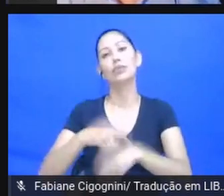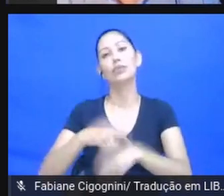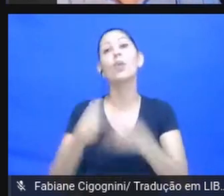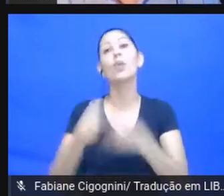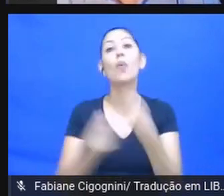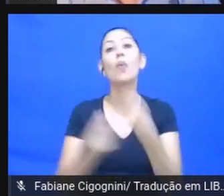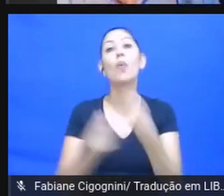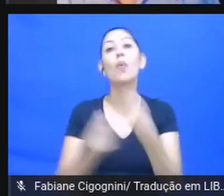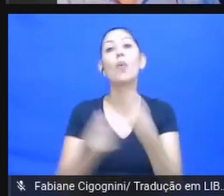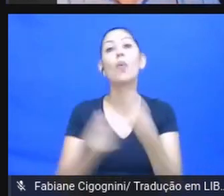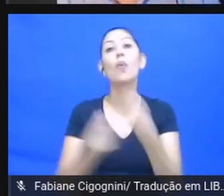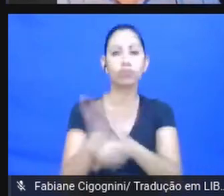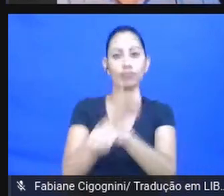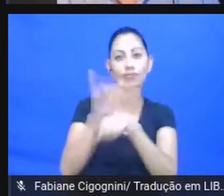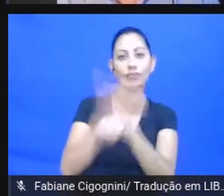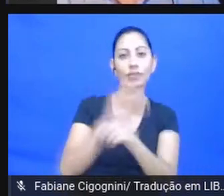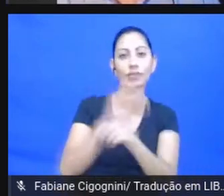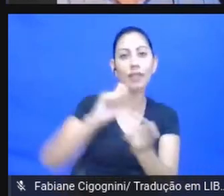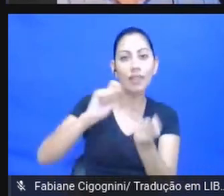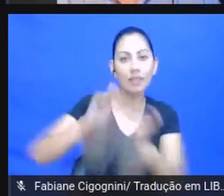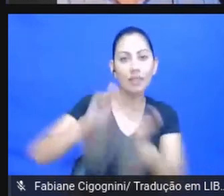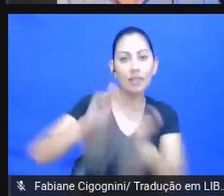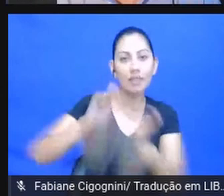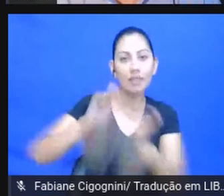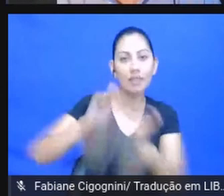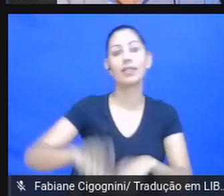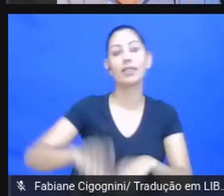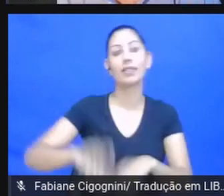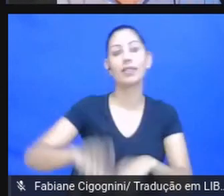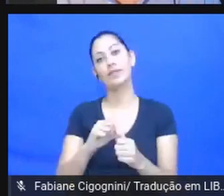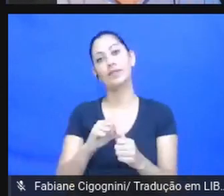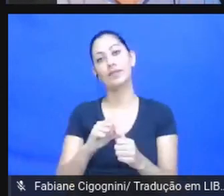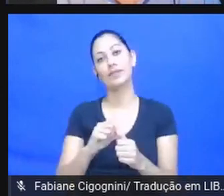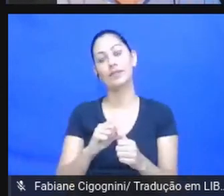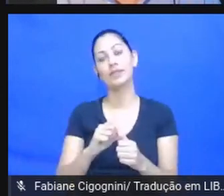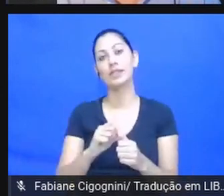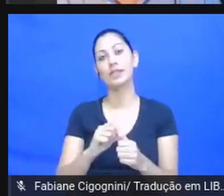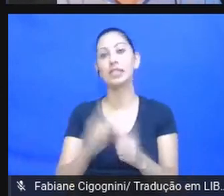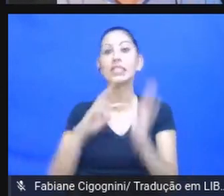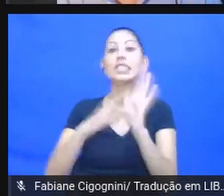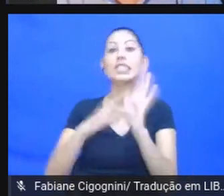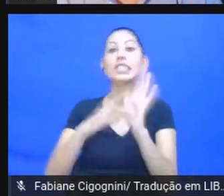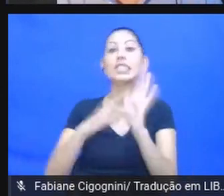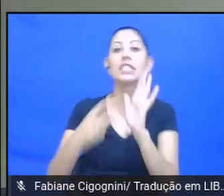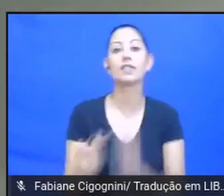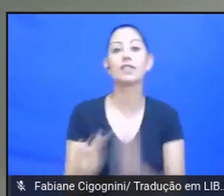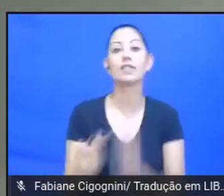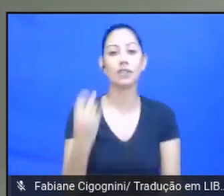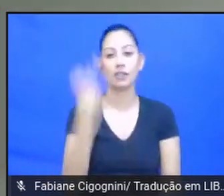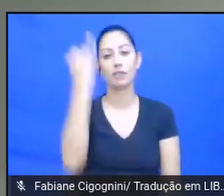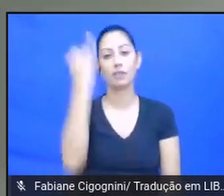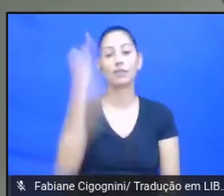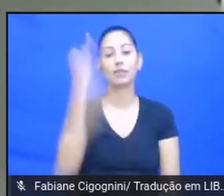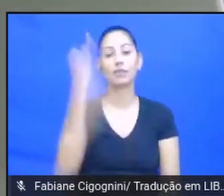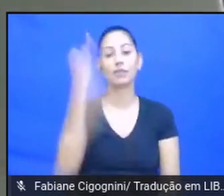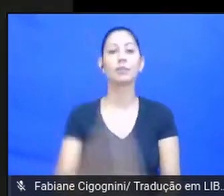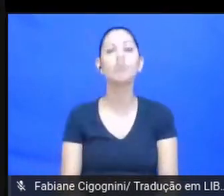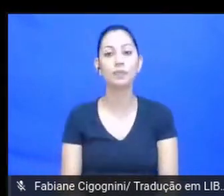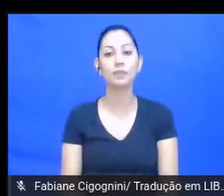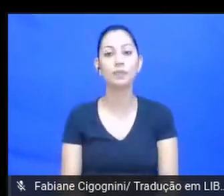como fazer isso de uma forma realmente que faça sentido. Então,